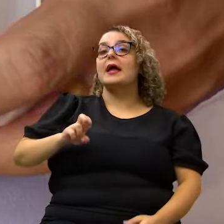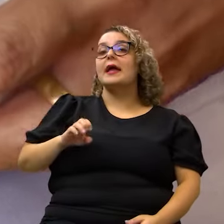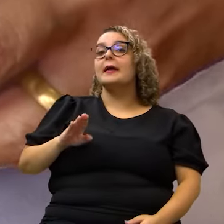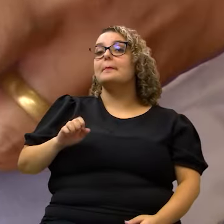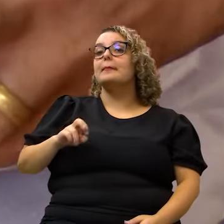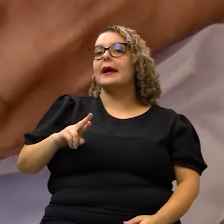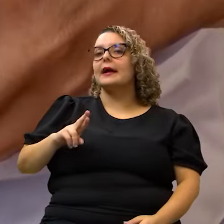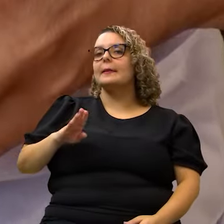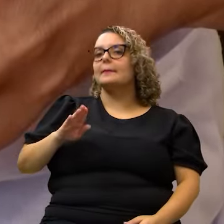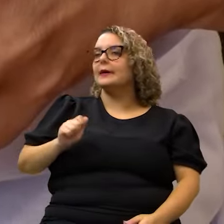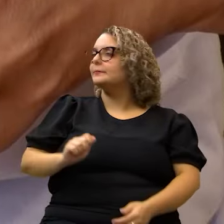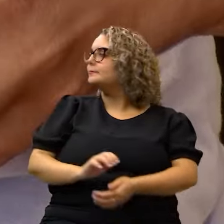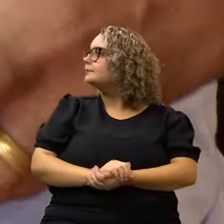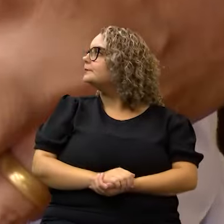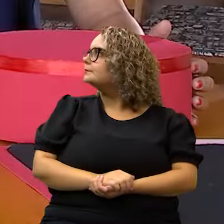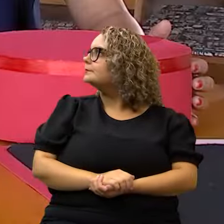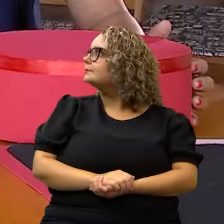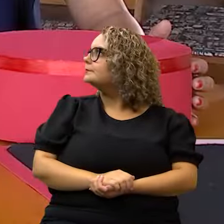ó.